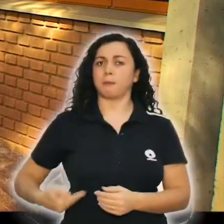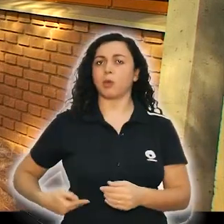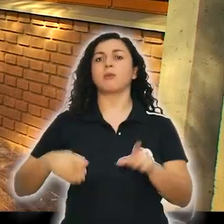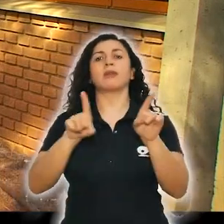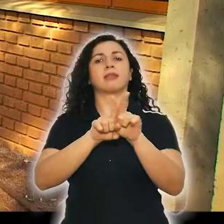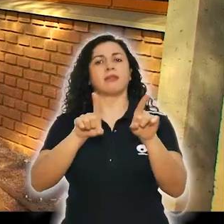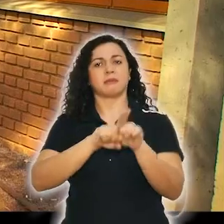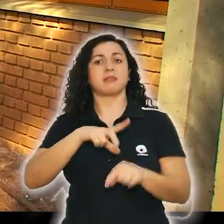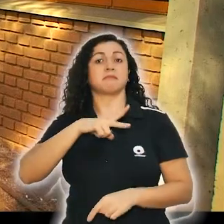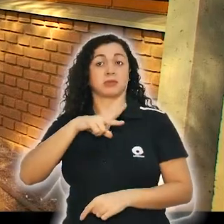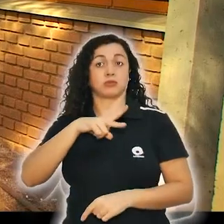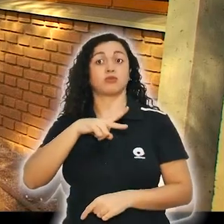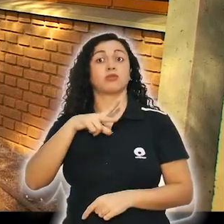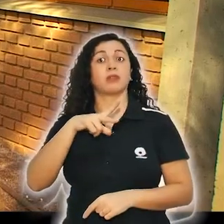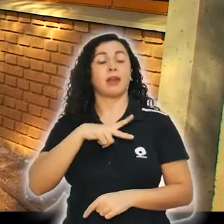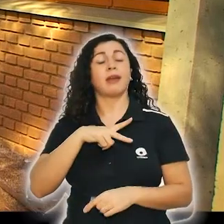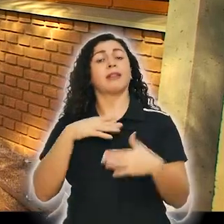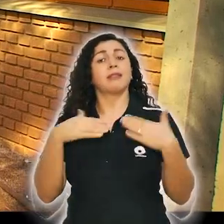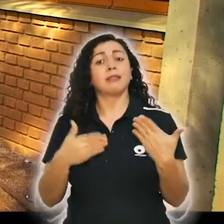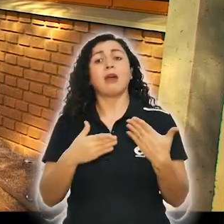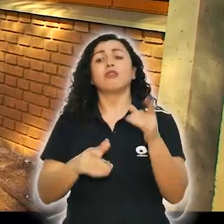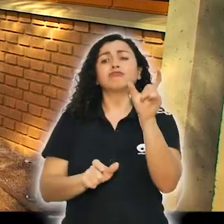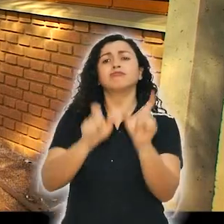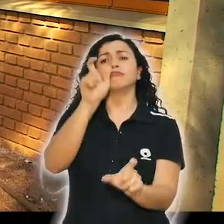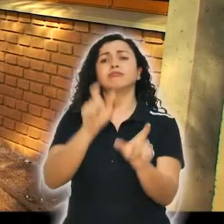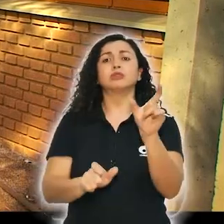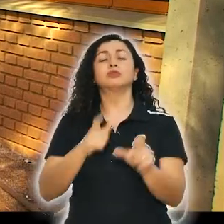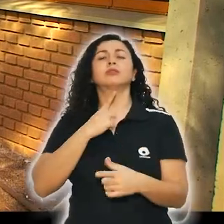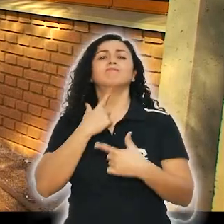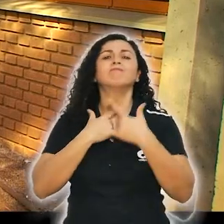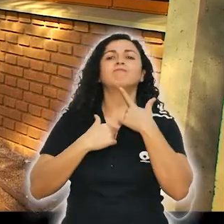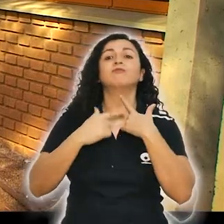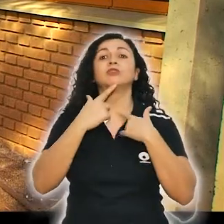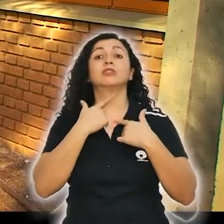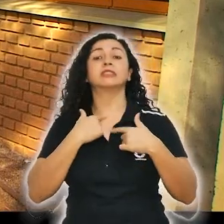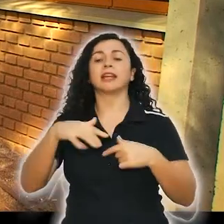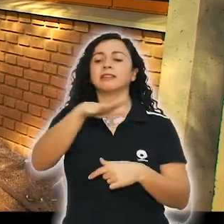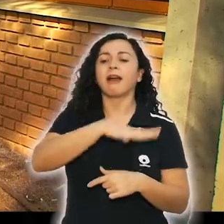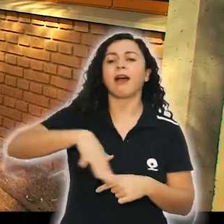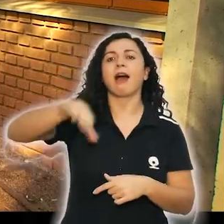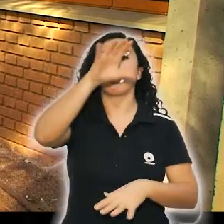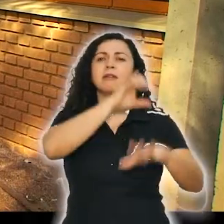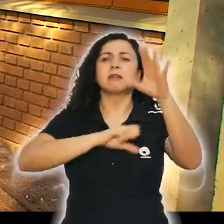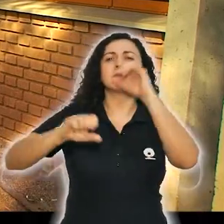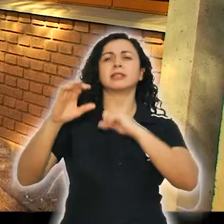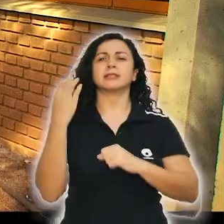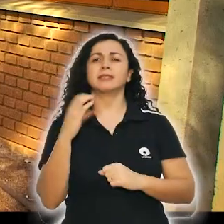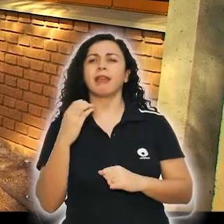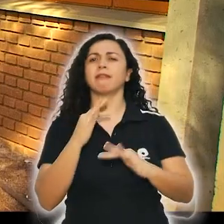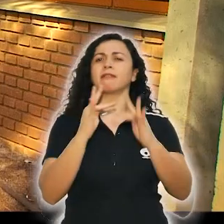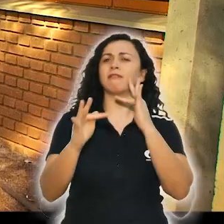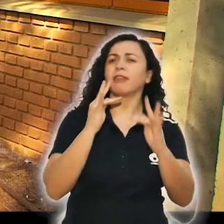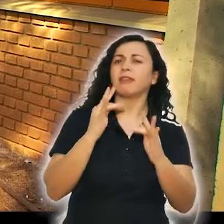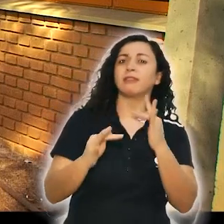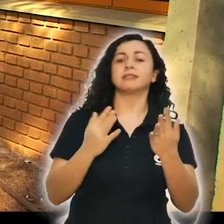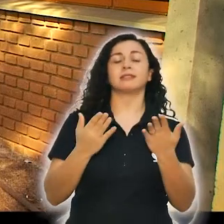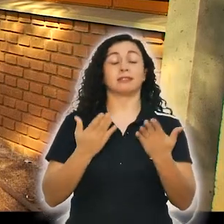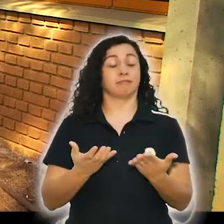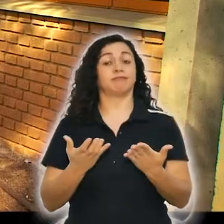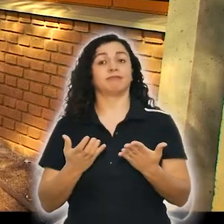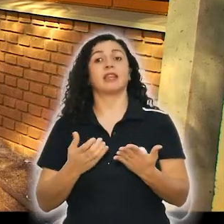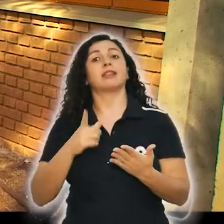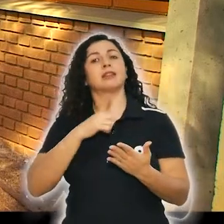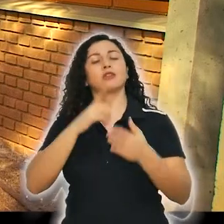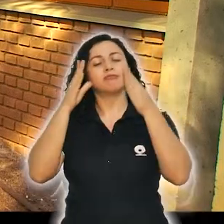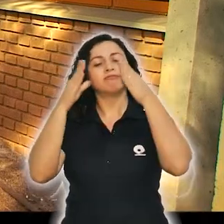quanto particulares, que têm uma certa inclinação por essa área da ciência, por aprender física. Eles dedicam